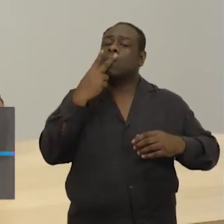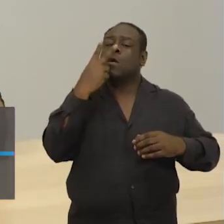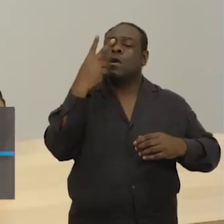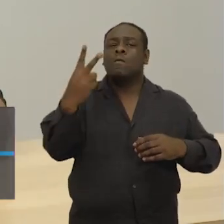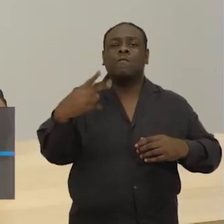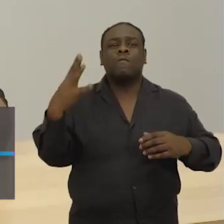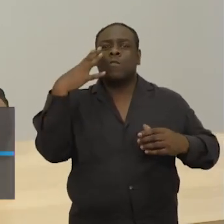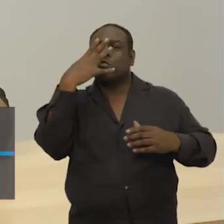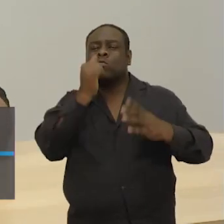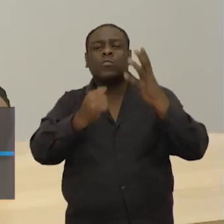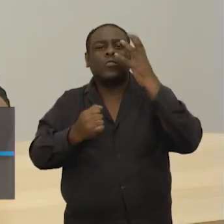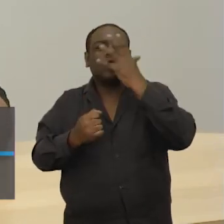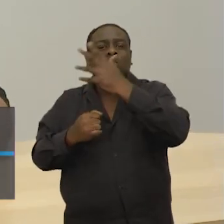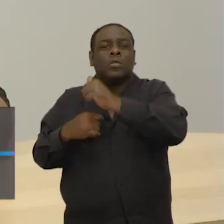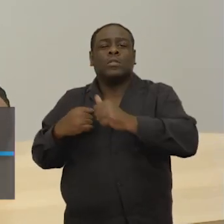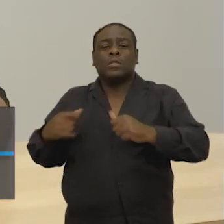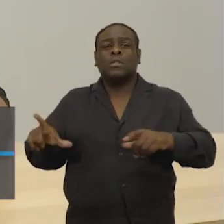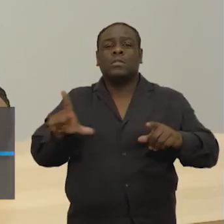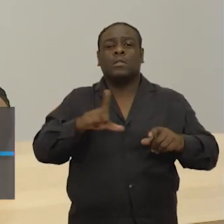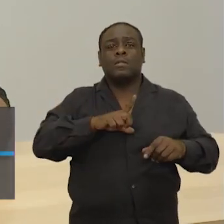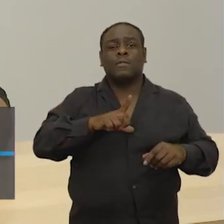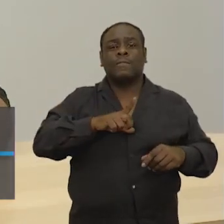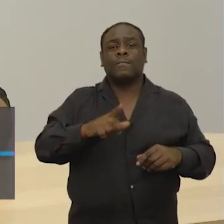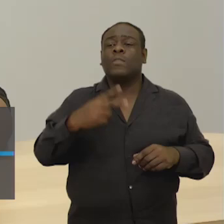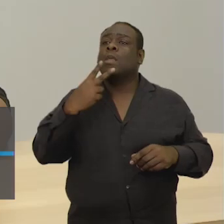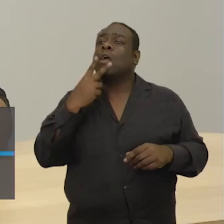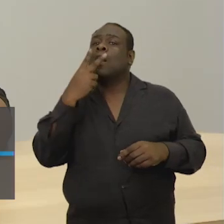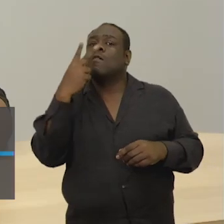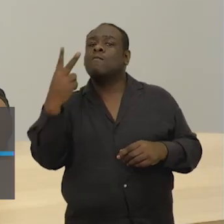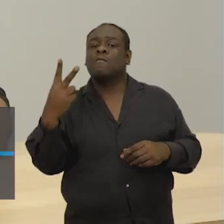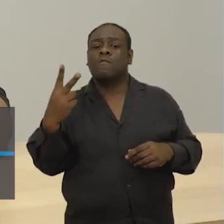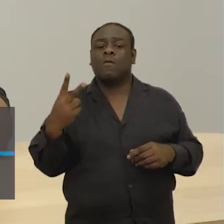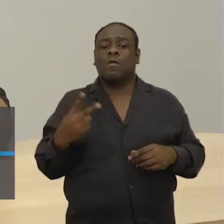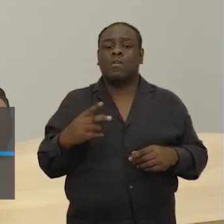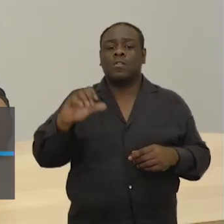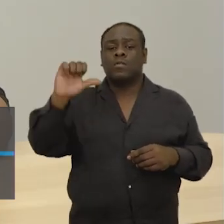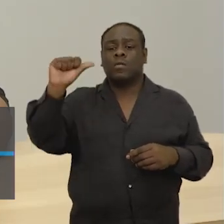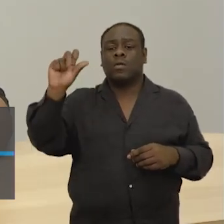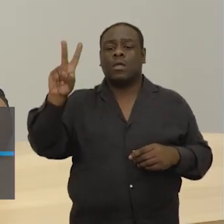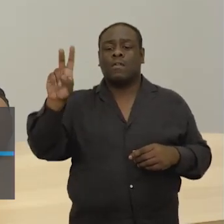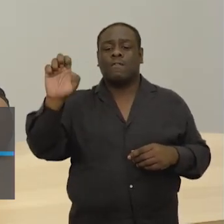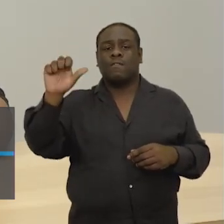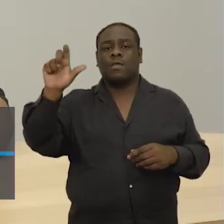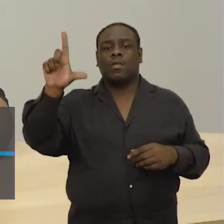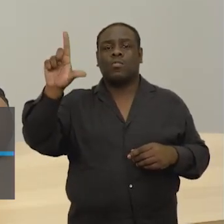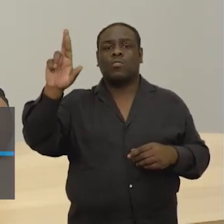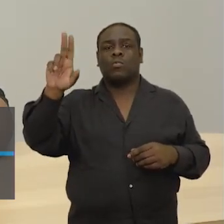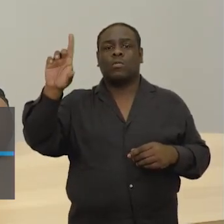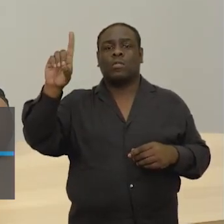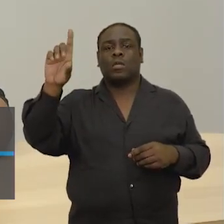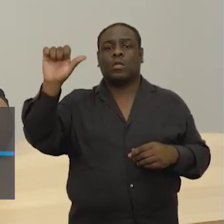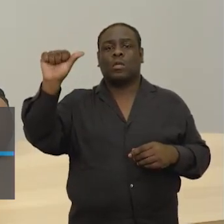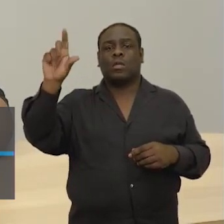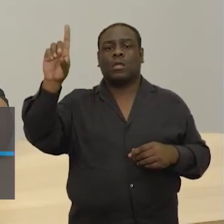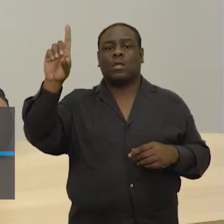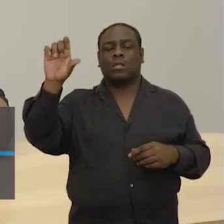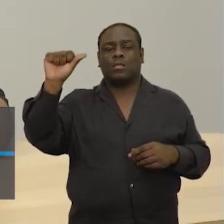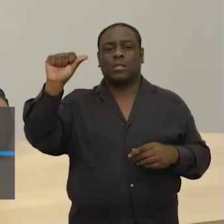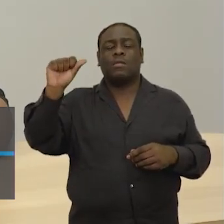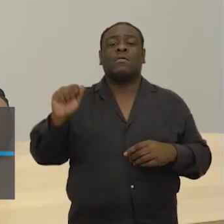voz, tem esse privilégio e tal. A minha voz não é aveludada, mas eu diria que está ali perto de um...